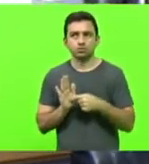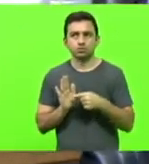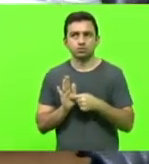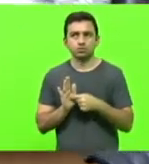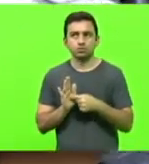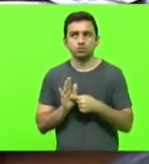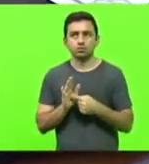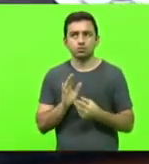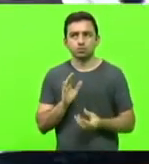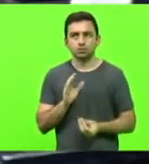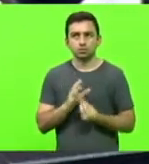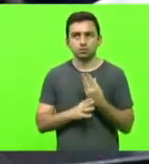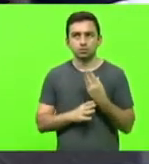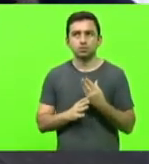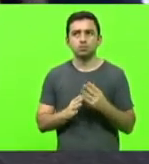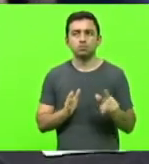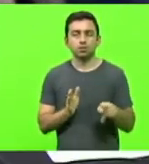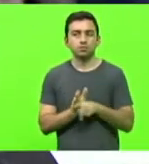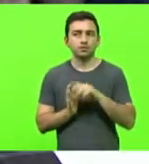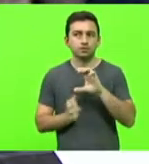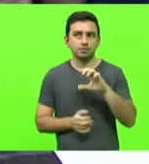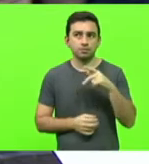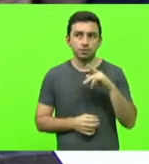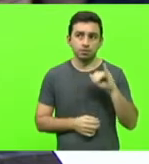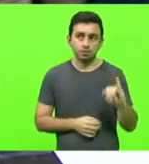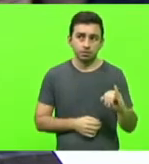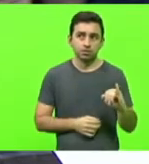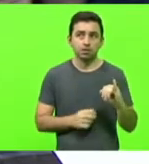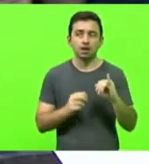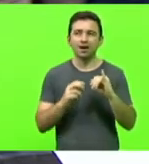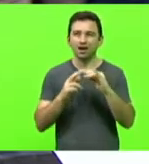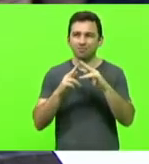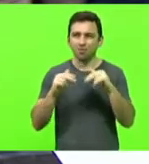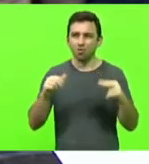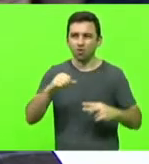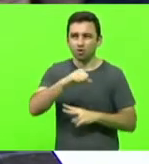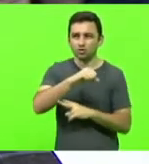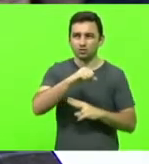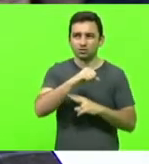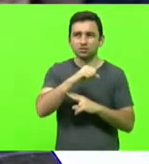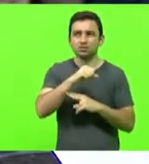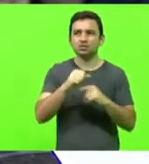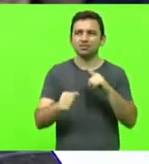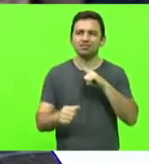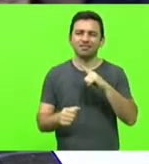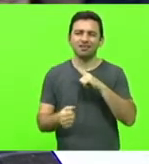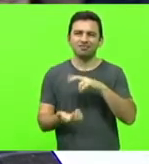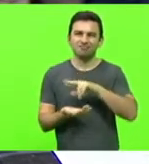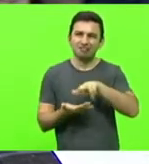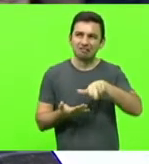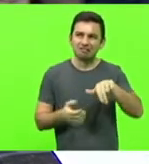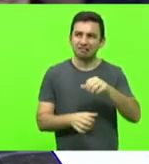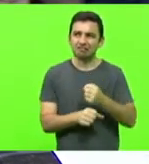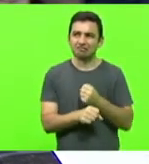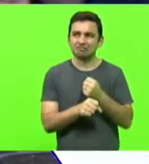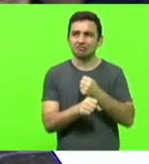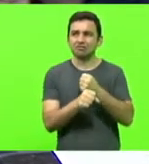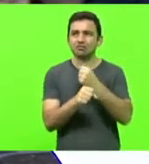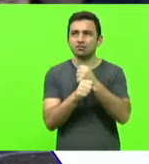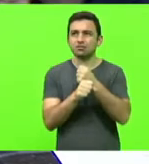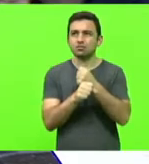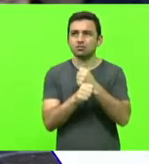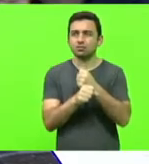ele é oriundo da CPI da Ponte Estrela Luz, onde nós entendemos que existiam diversas obras no Estado que não